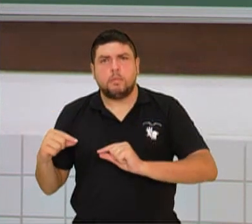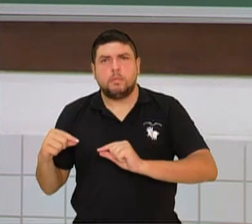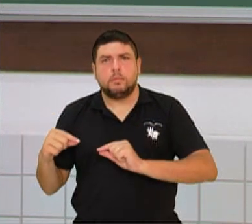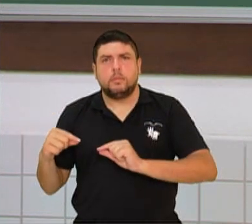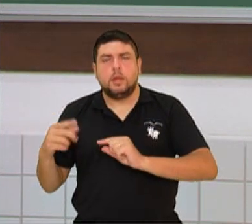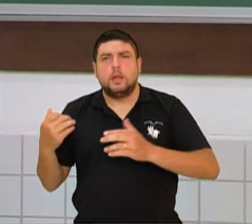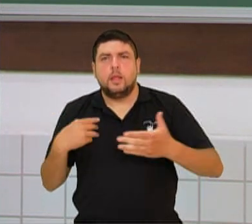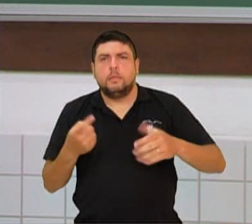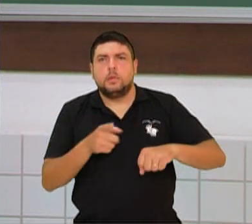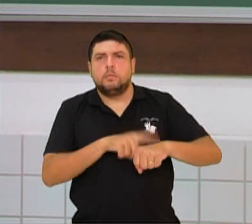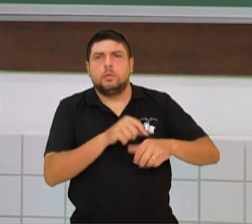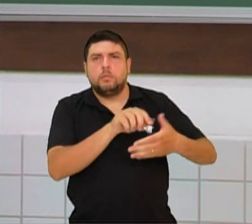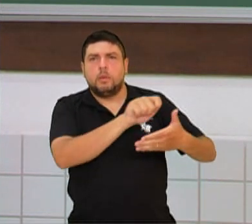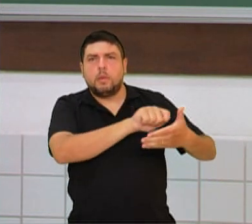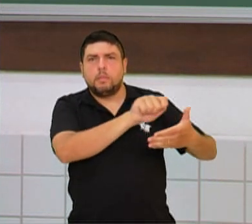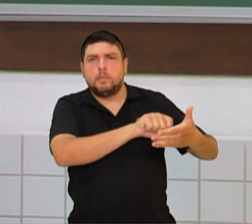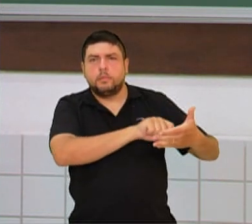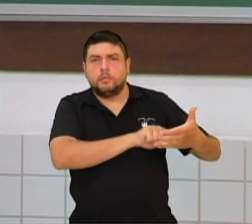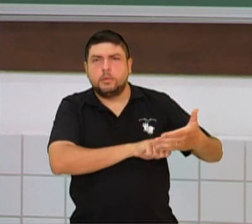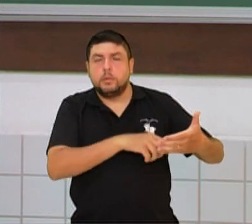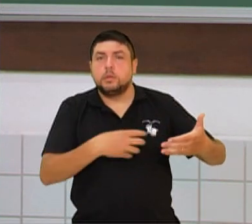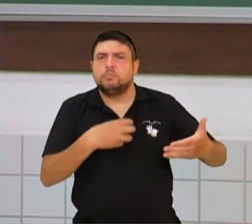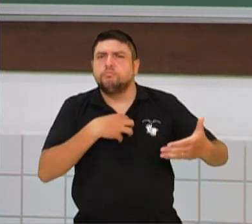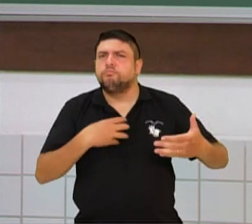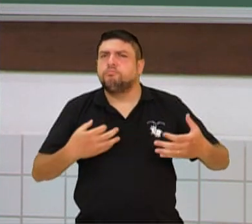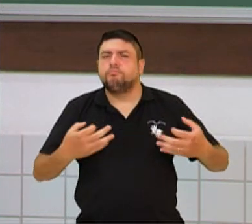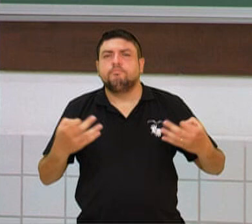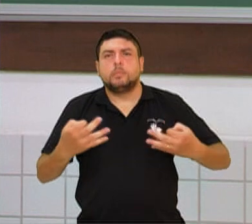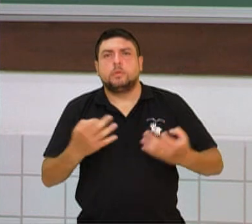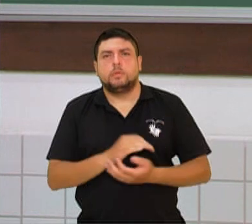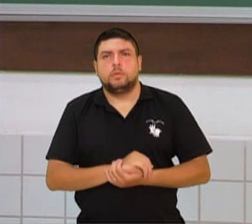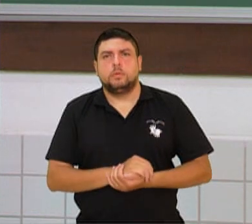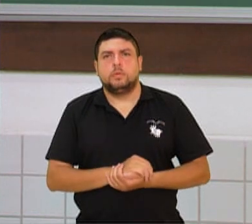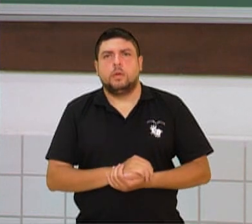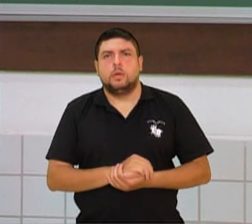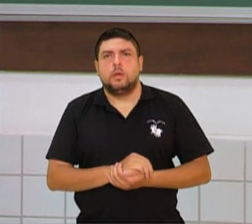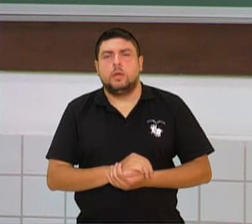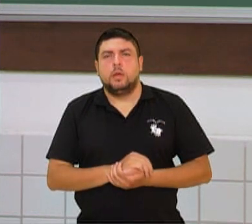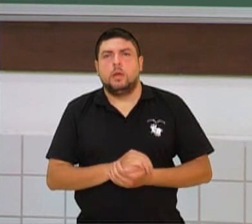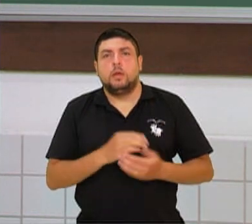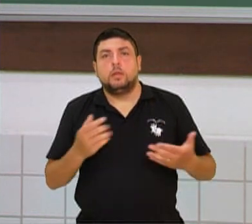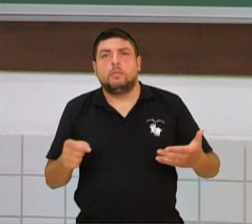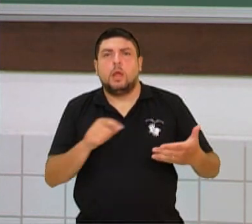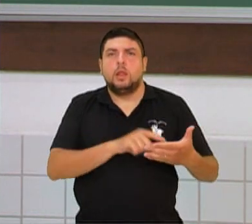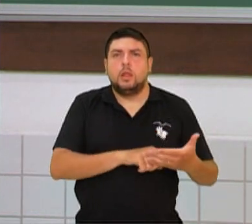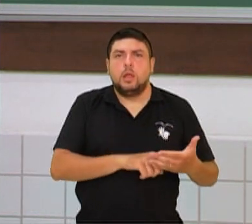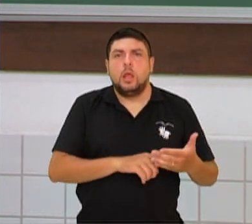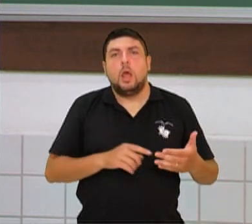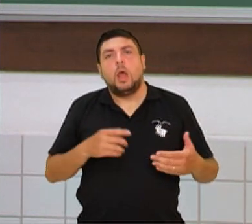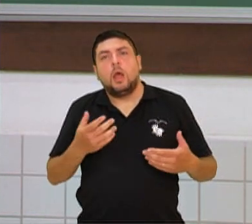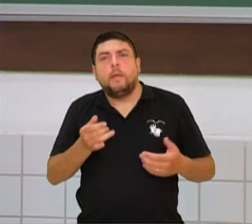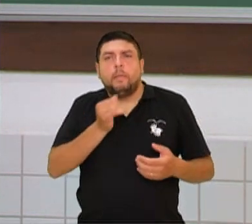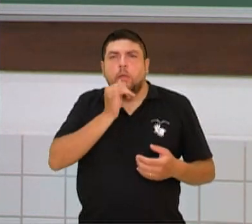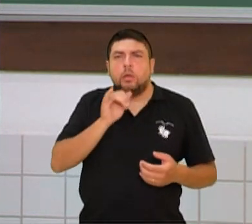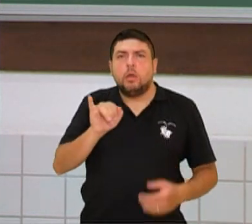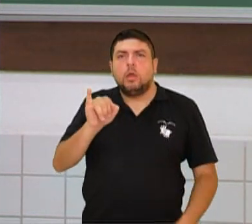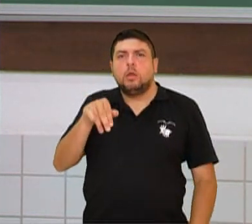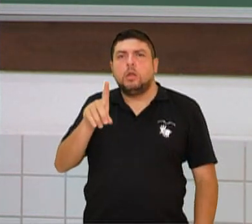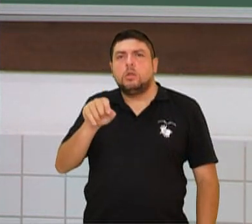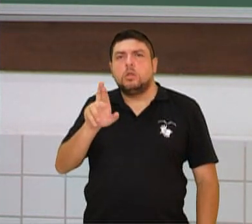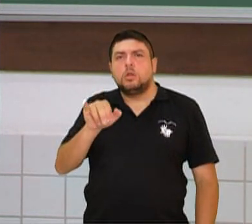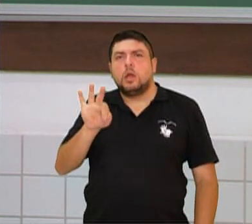no momento exato, do jeitinho, né? Então não é passado por um discurso indireto, aonde ali